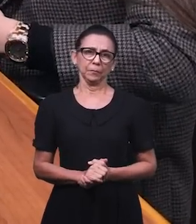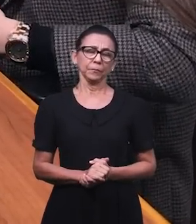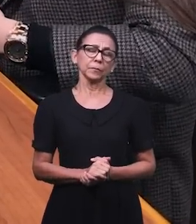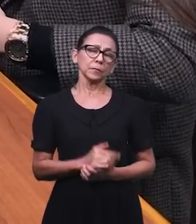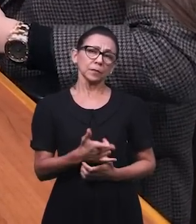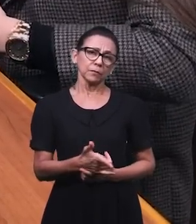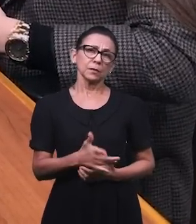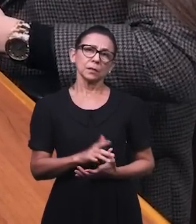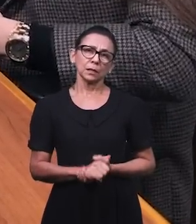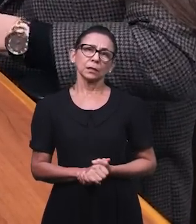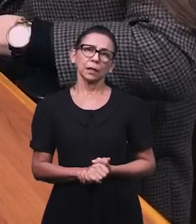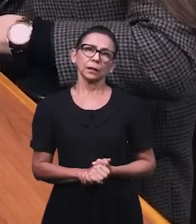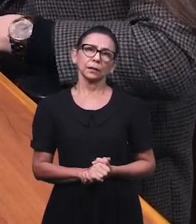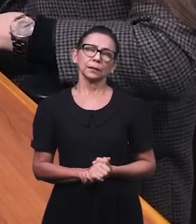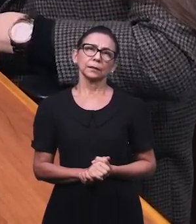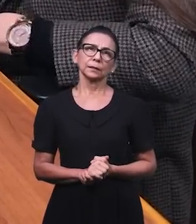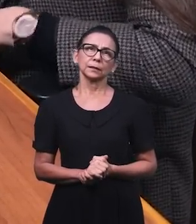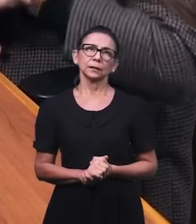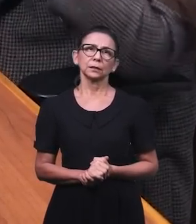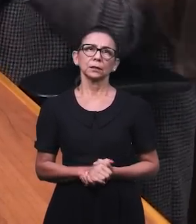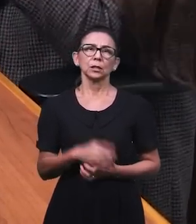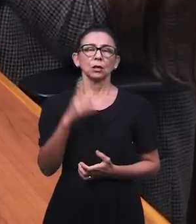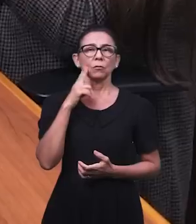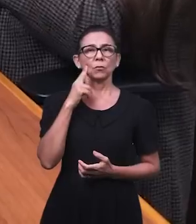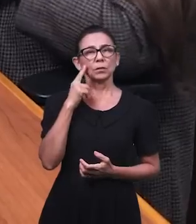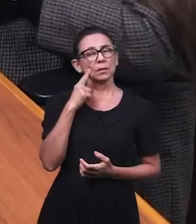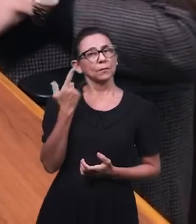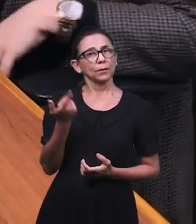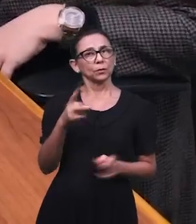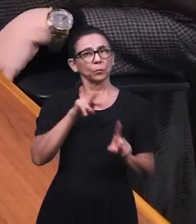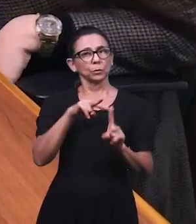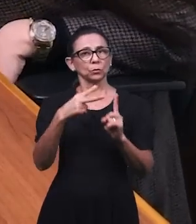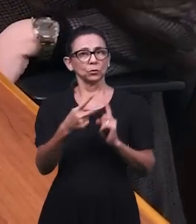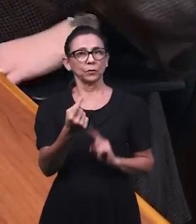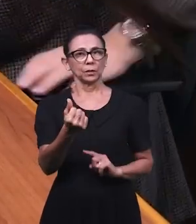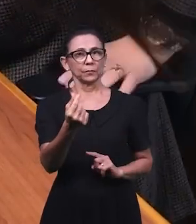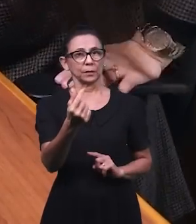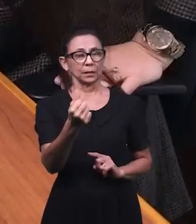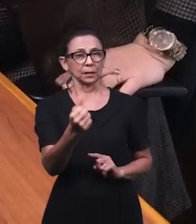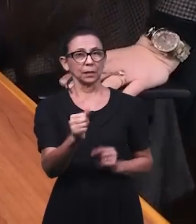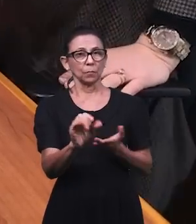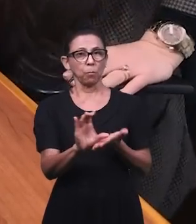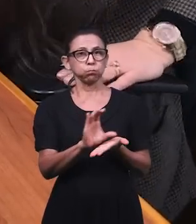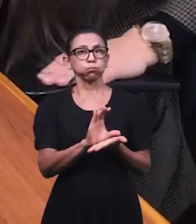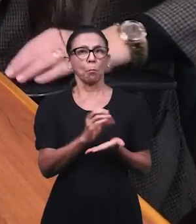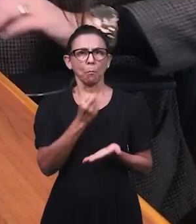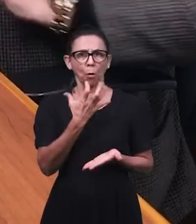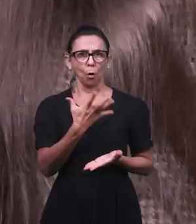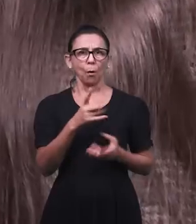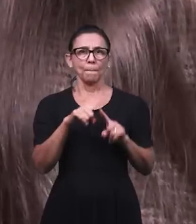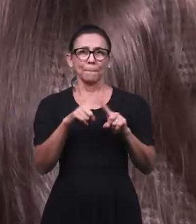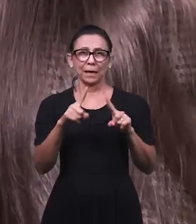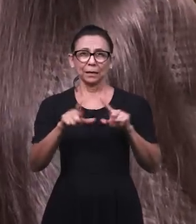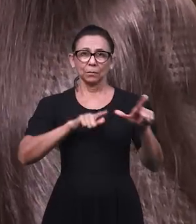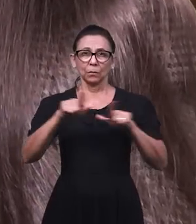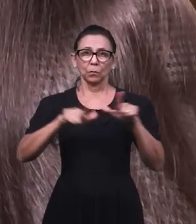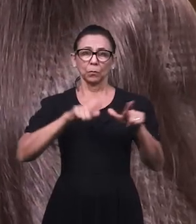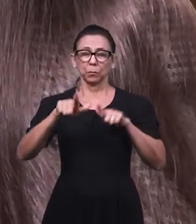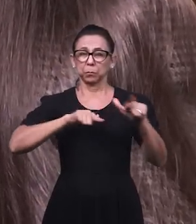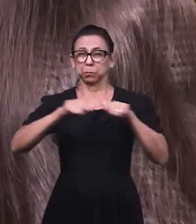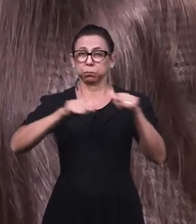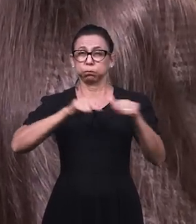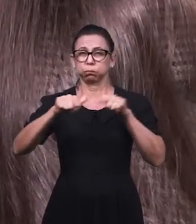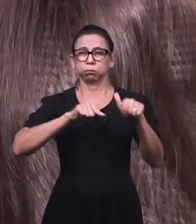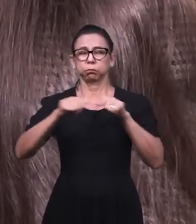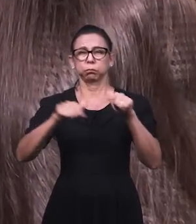Ela te dá um retorno financeiro muito interessante. Mas tem o financeiro, mas também tem o amor também por aquilo. Se não tiver, certo. E eu lembro que naquele